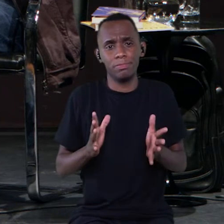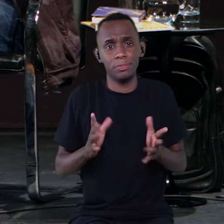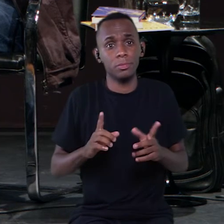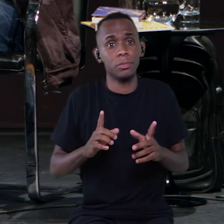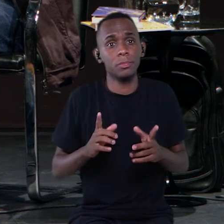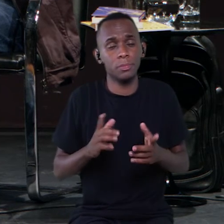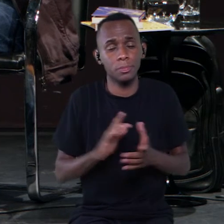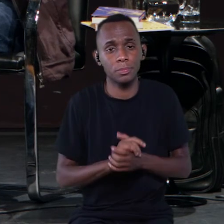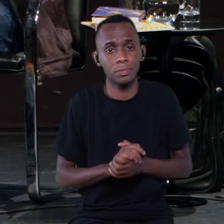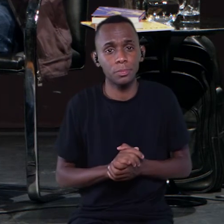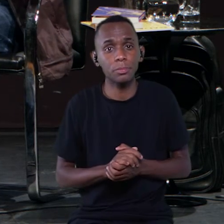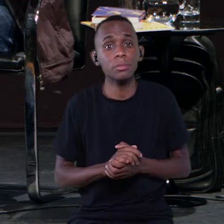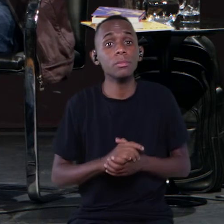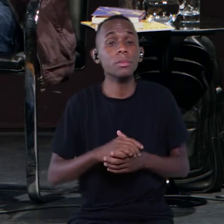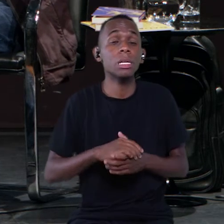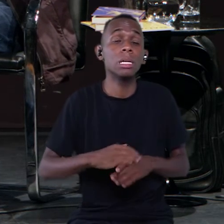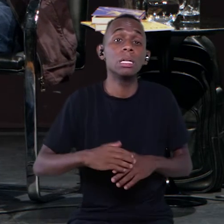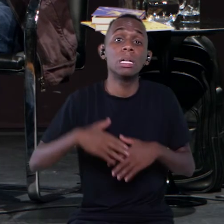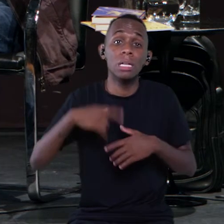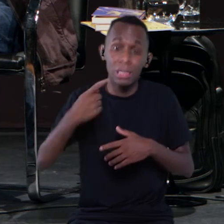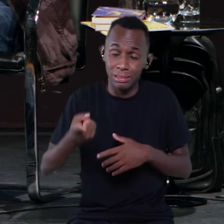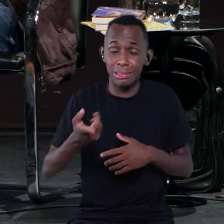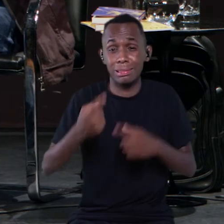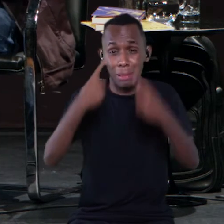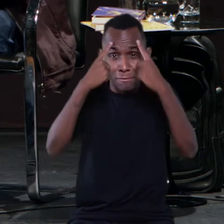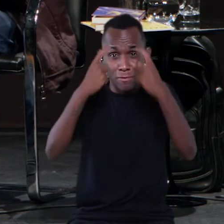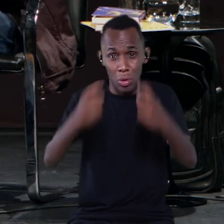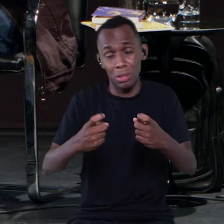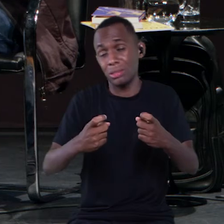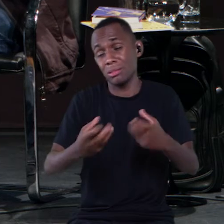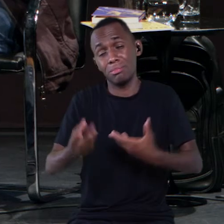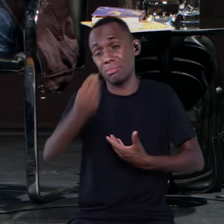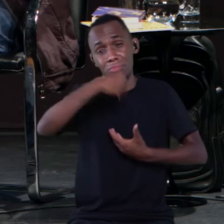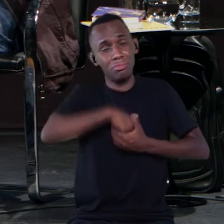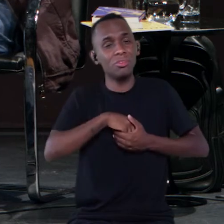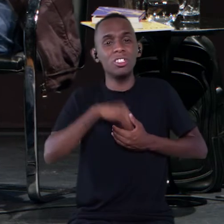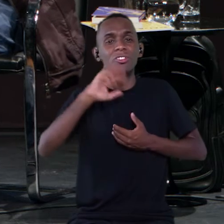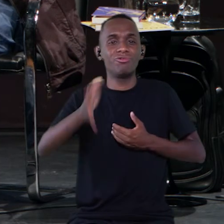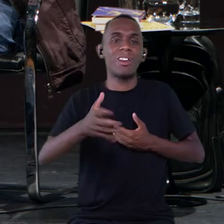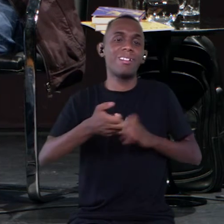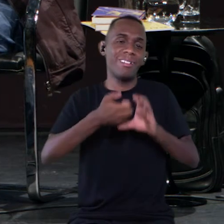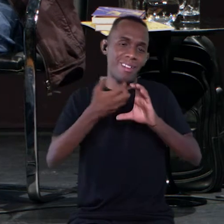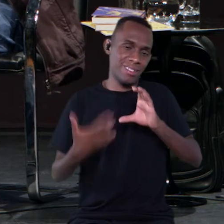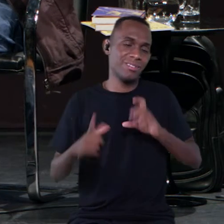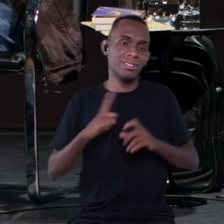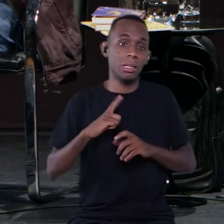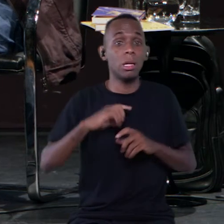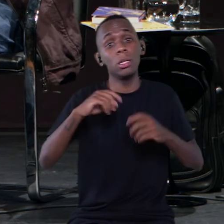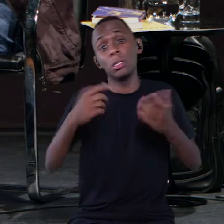discurso, essa própria tragédia já se impôs como discurso. Então,